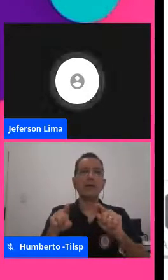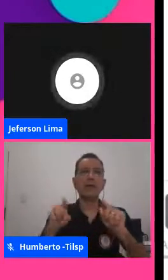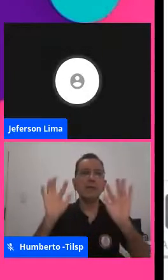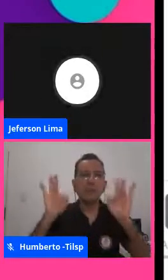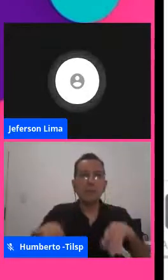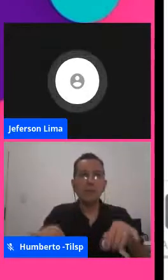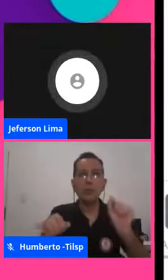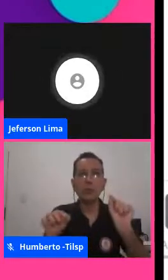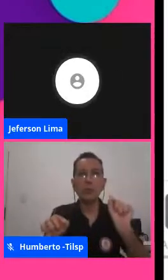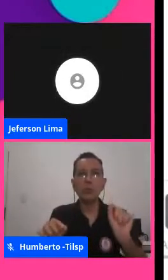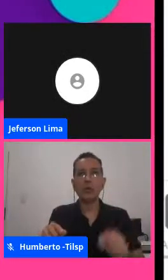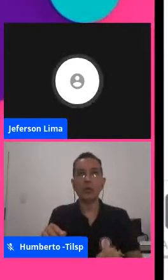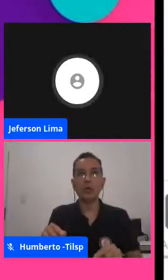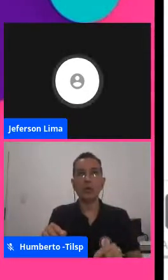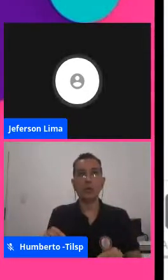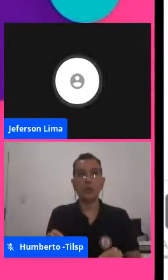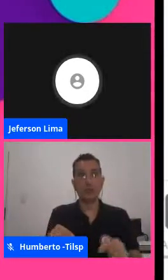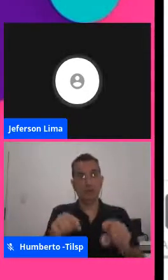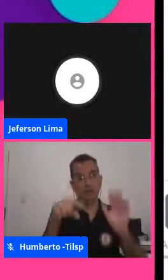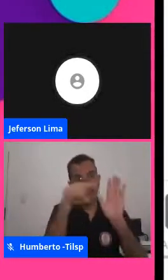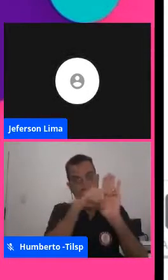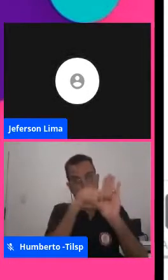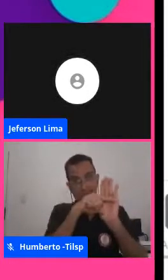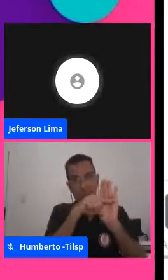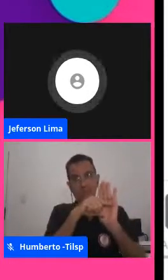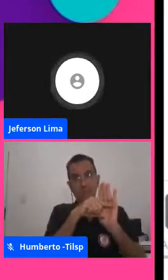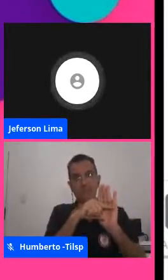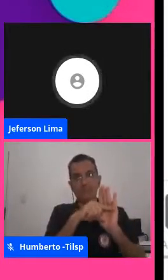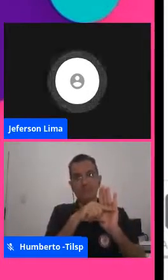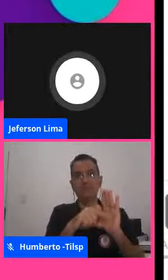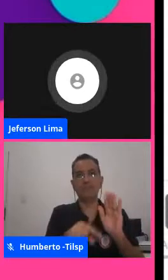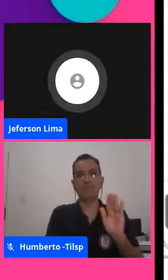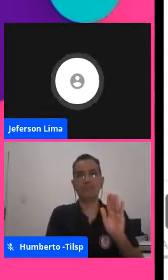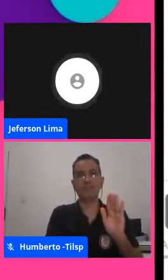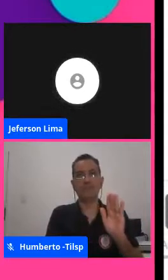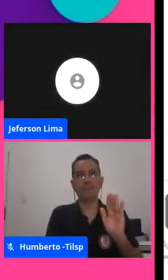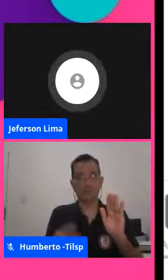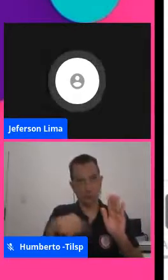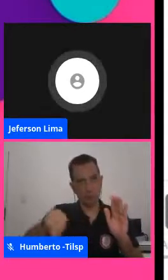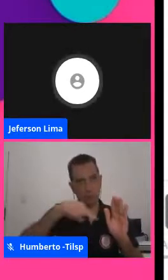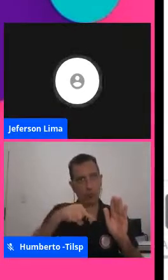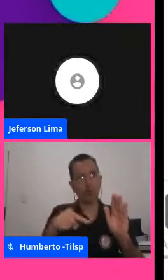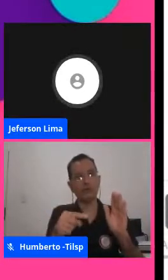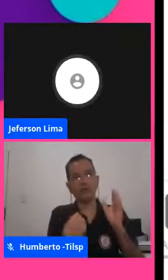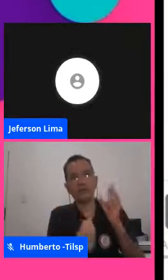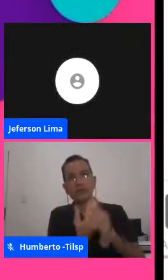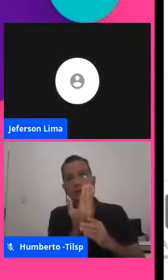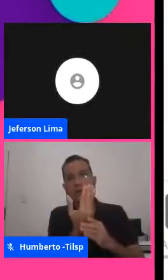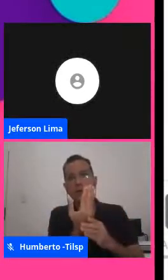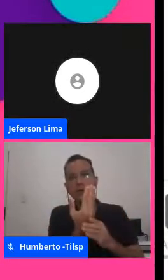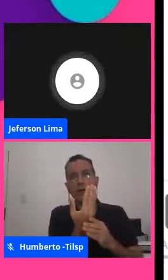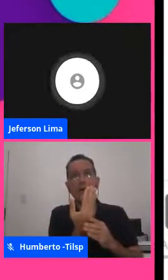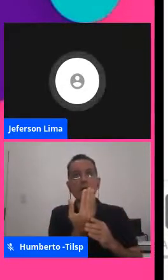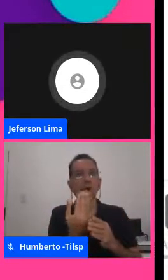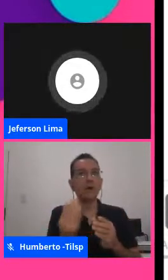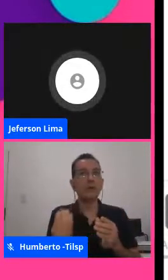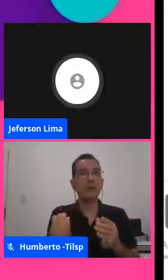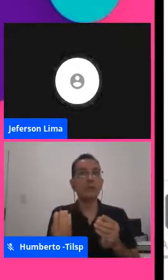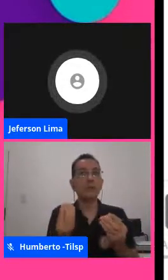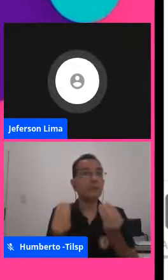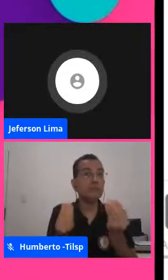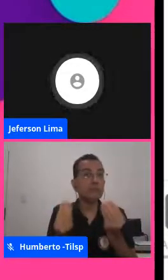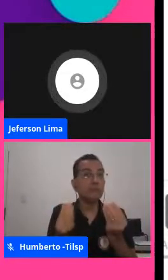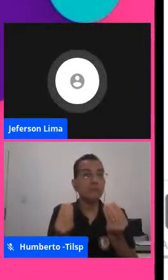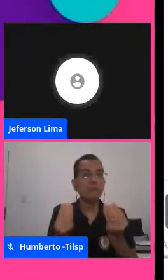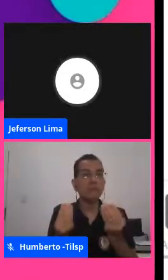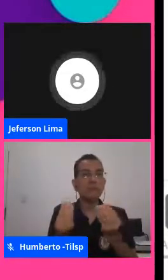a aplicação que a gente for fazer, né, ela possa também garantir